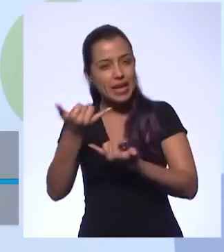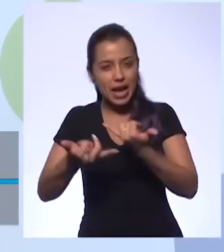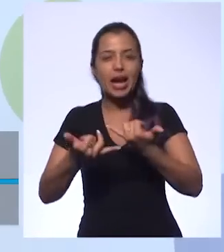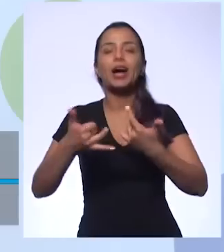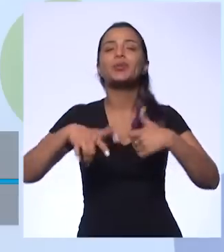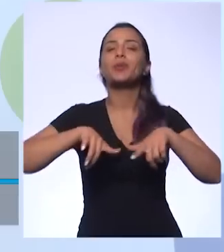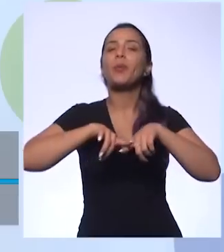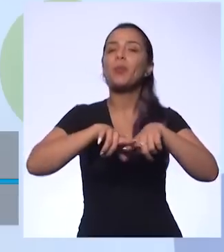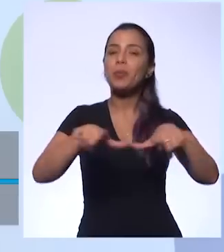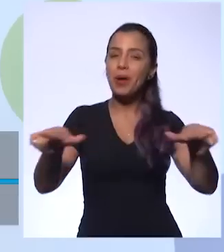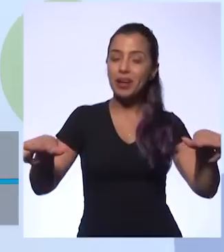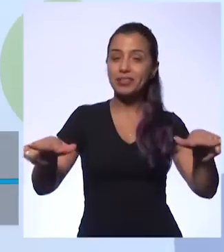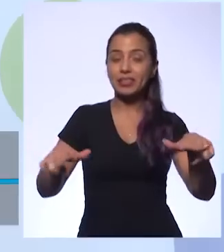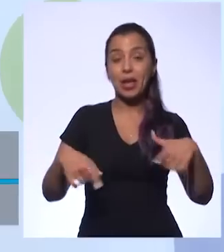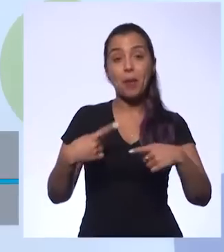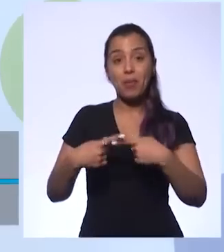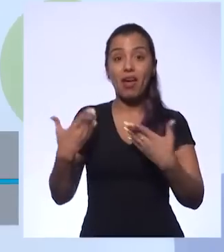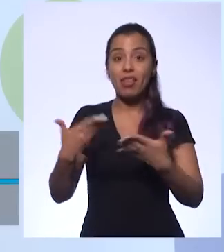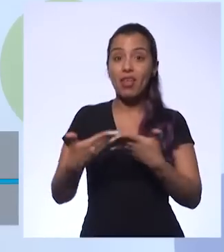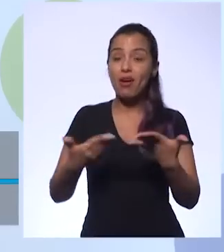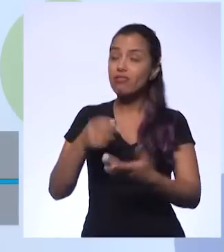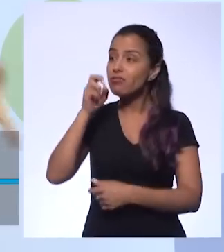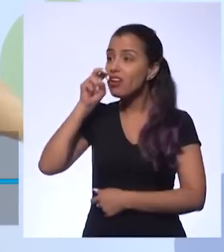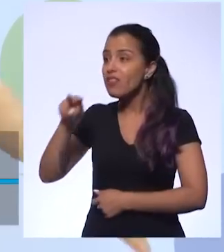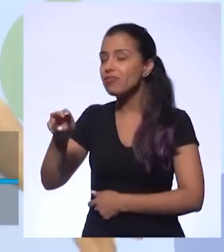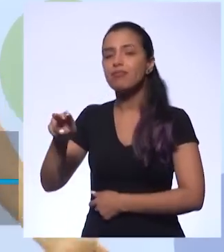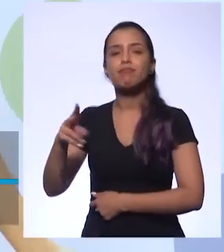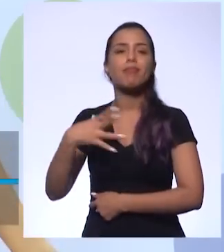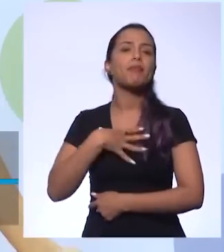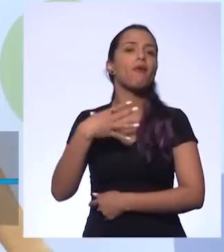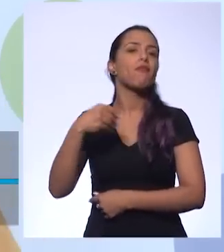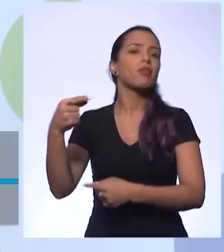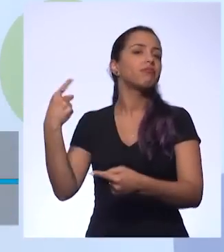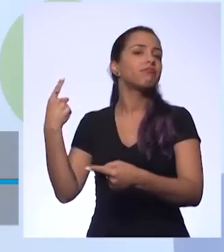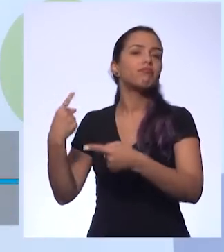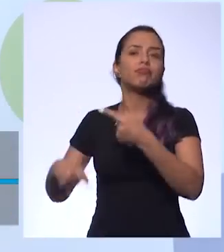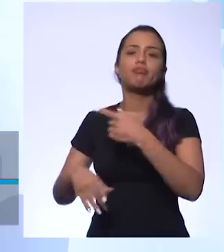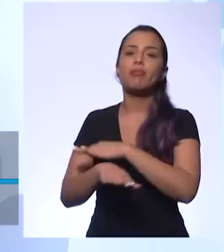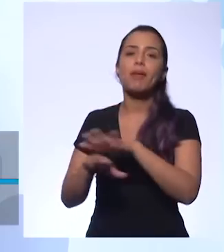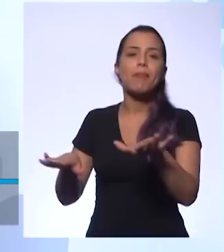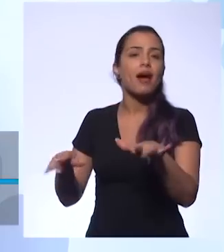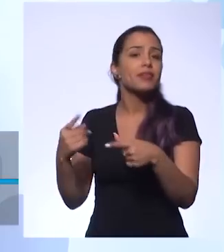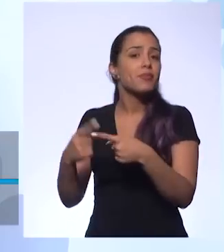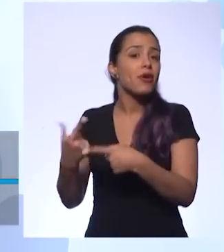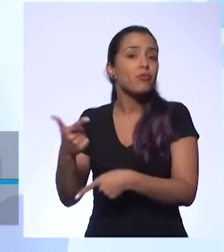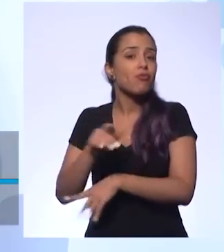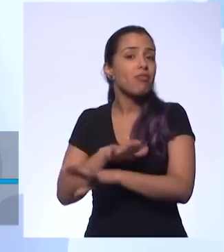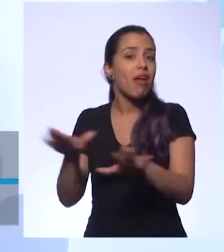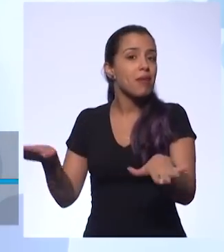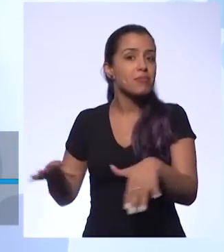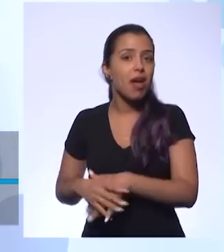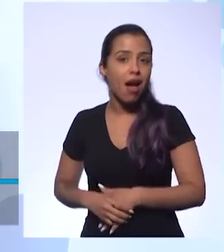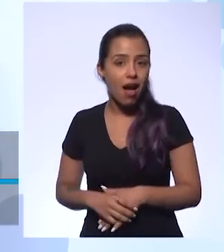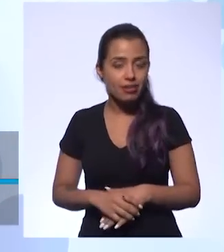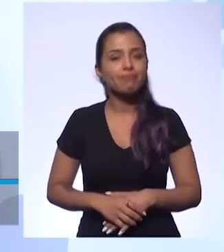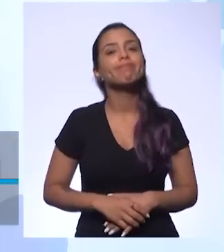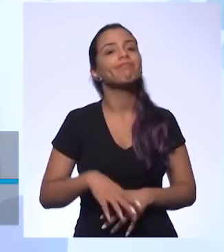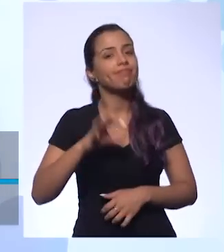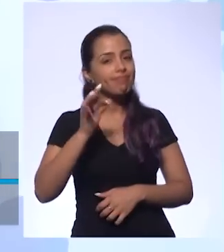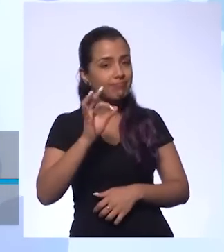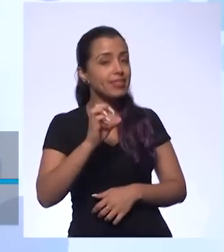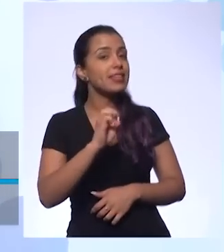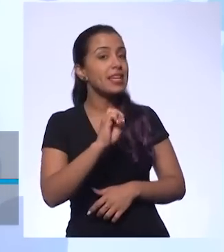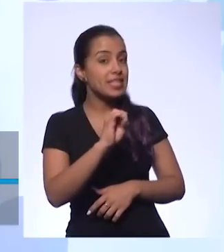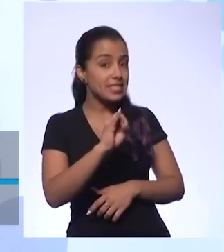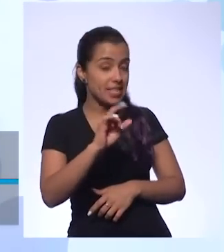assim, que hoje eu passo e falo, meu filho não pode mais, porque não tem mais aquilo. Se tiver responsáveis